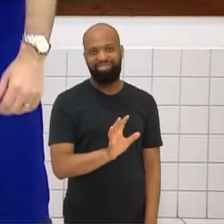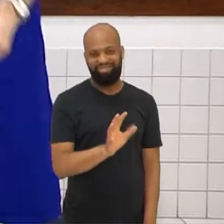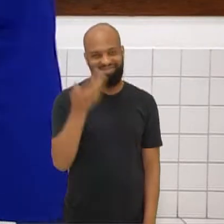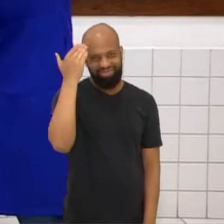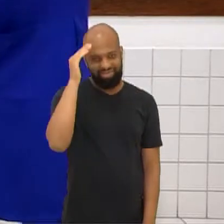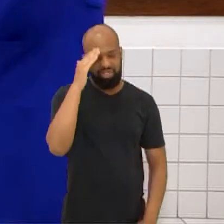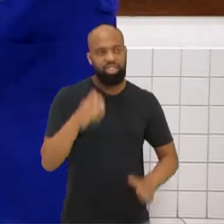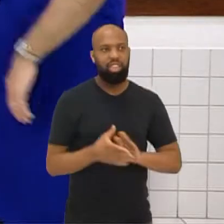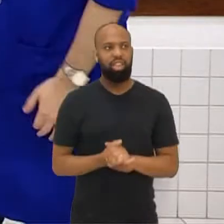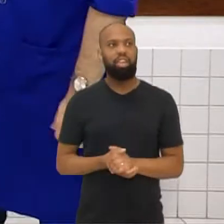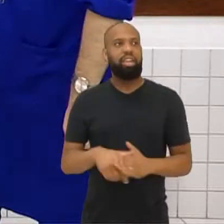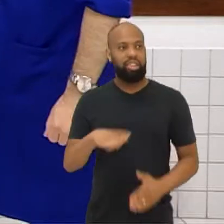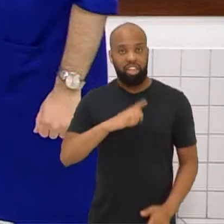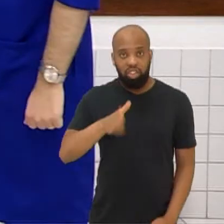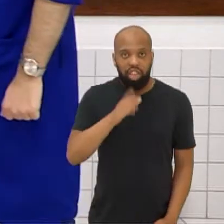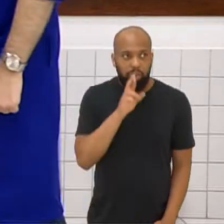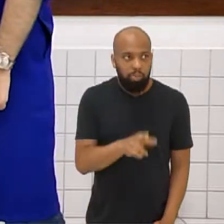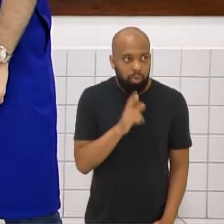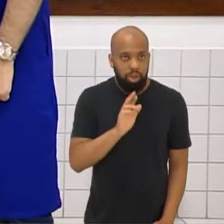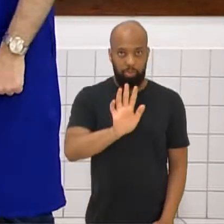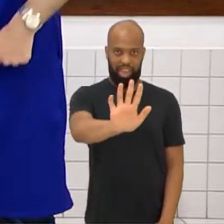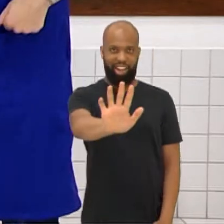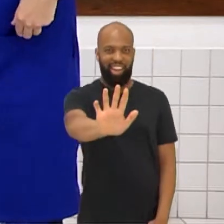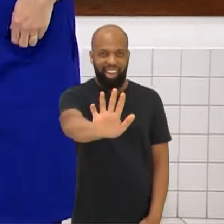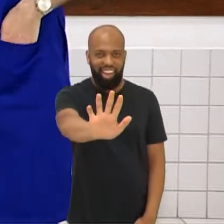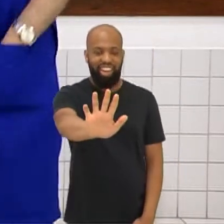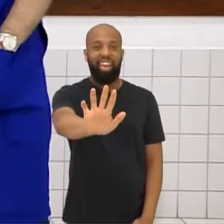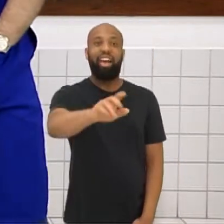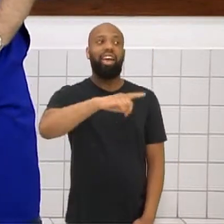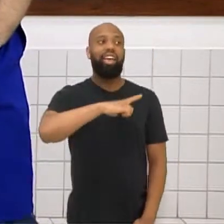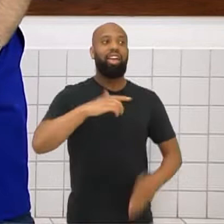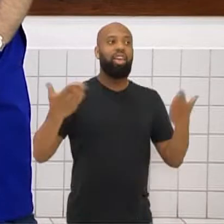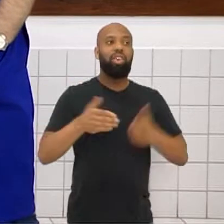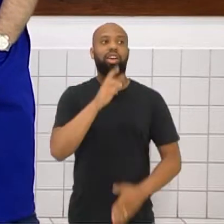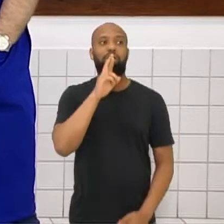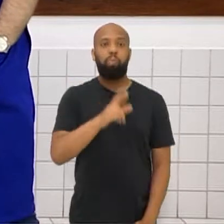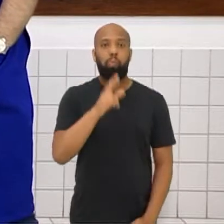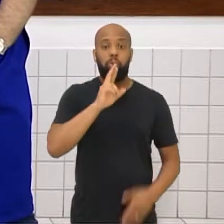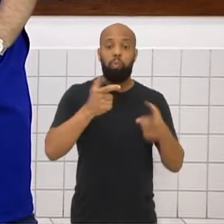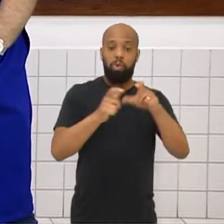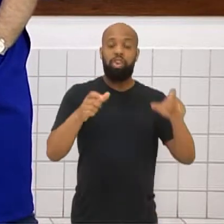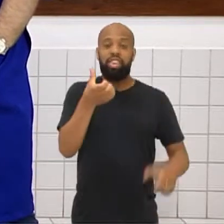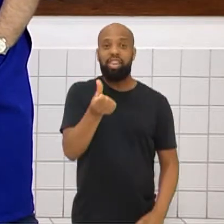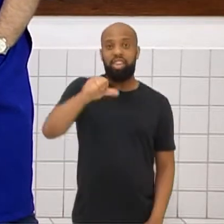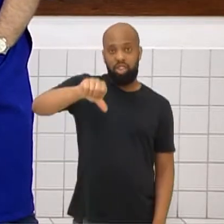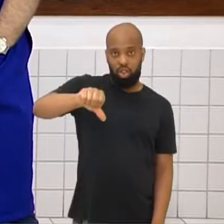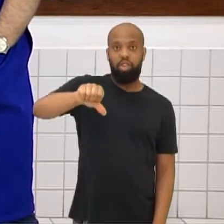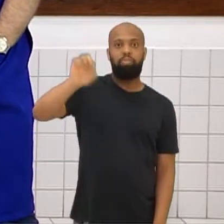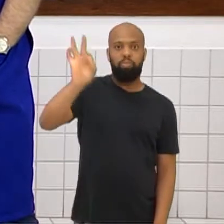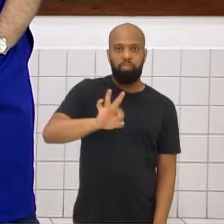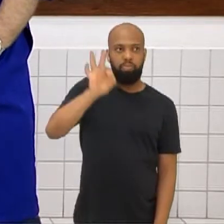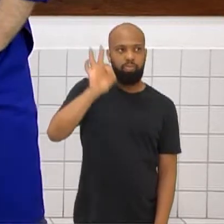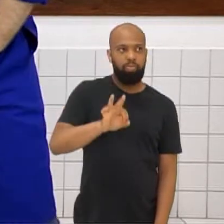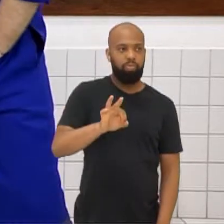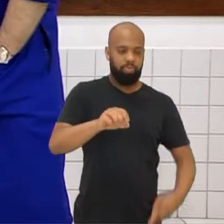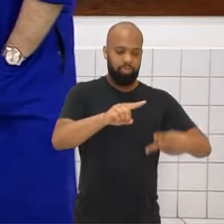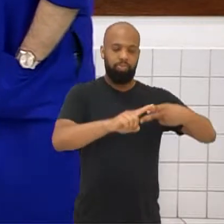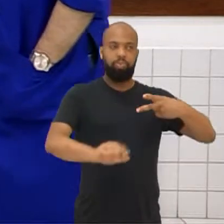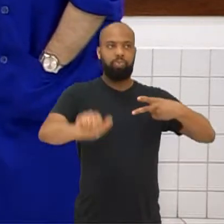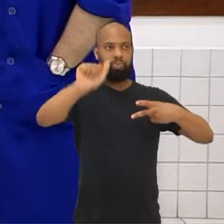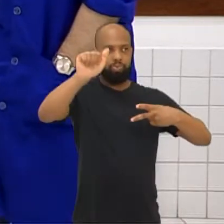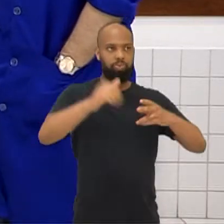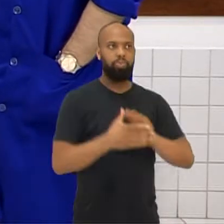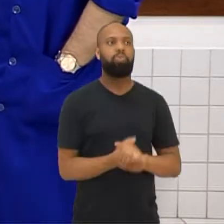resultado. Já temos aí uma resposta, professor? Tá vindo. Olha só, eles responderam em sua maioria, 69%, letra A. Então vamos ver, o